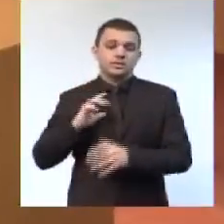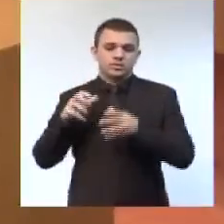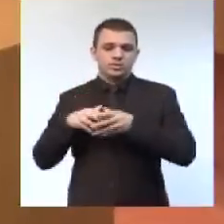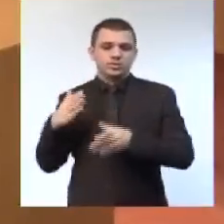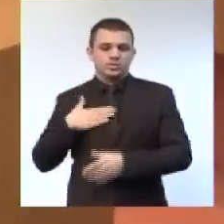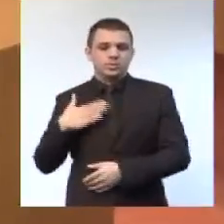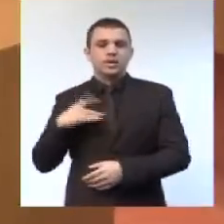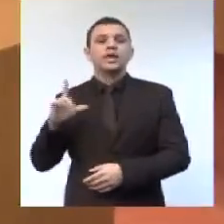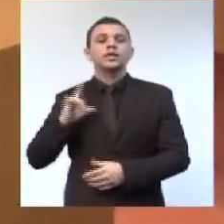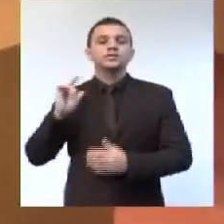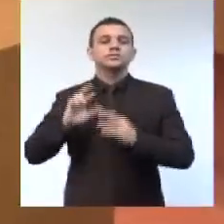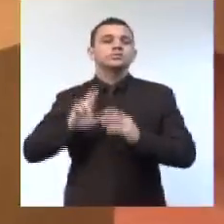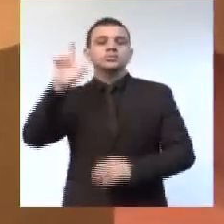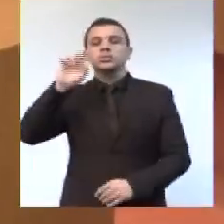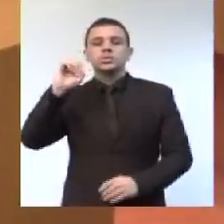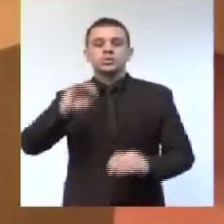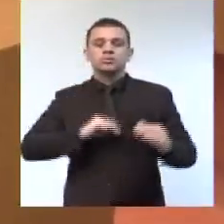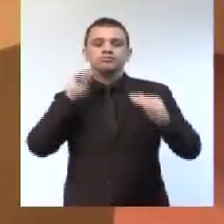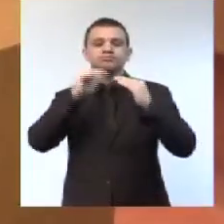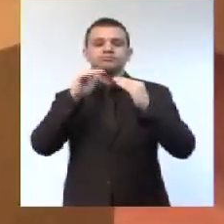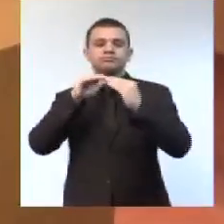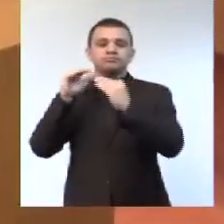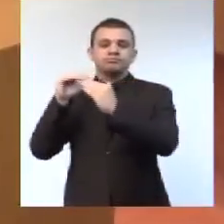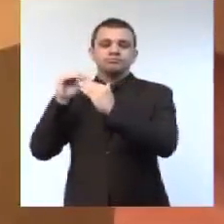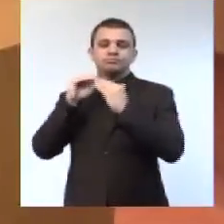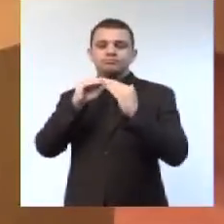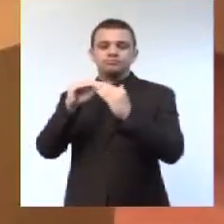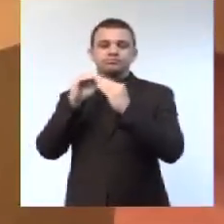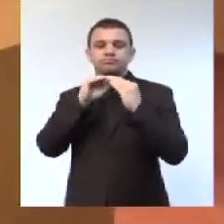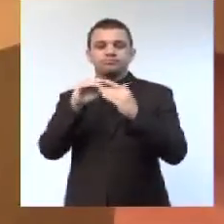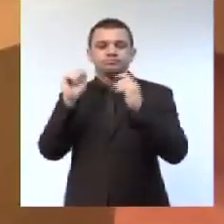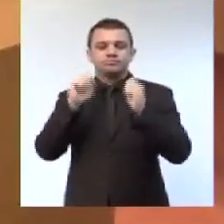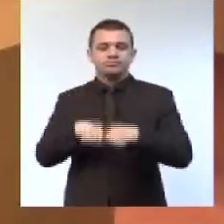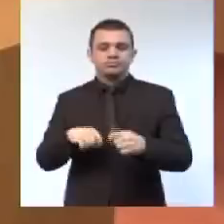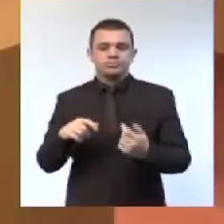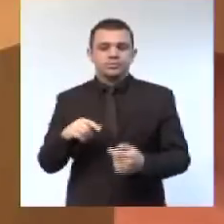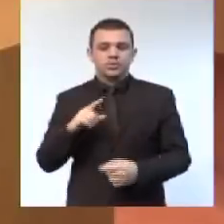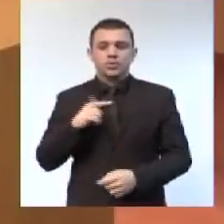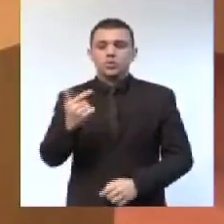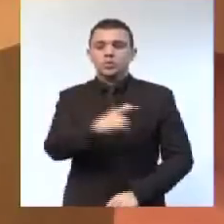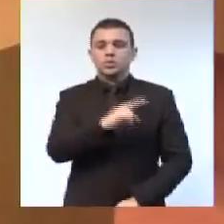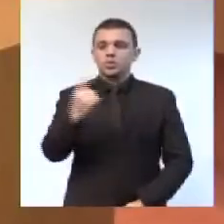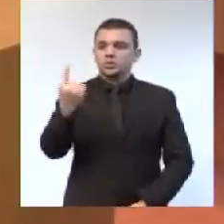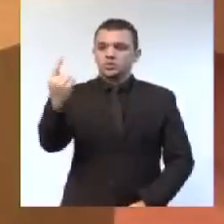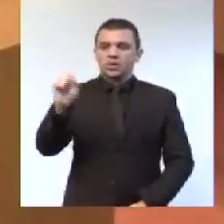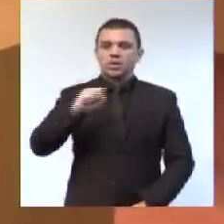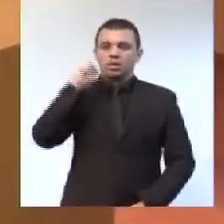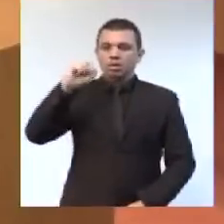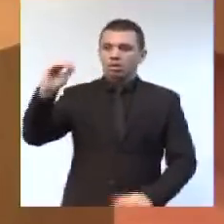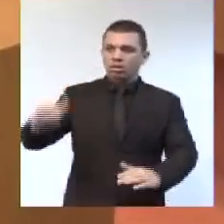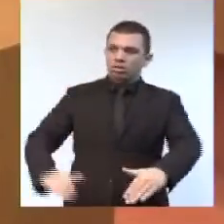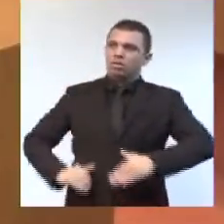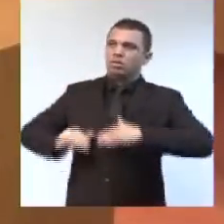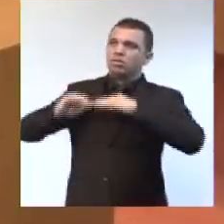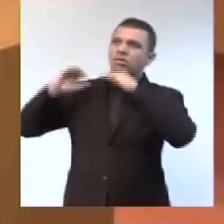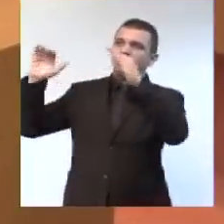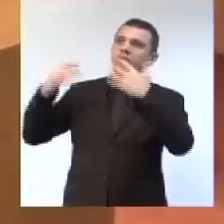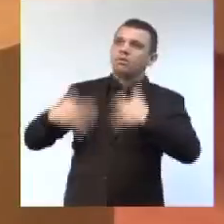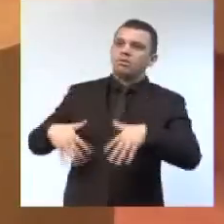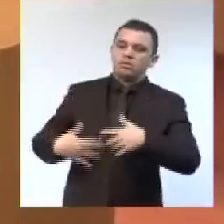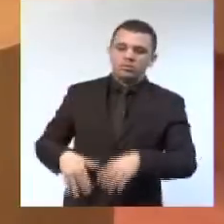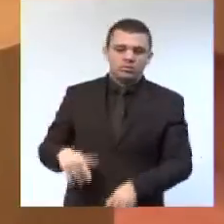não existe superpoderoso com o senador. E nós temos a autoridade de dizer, senador, nós temos este